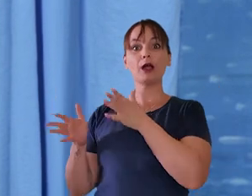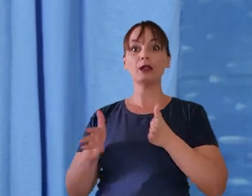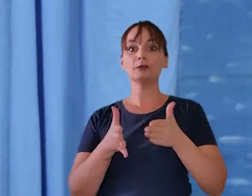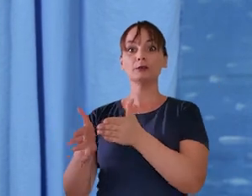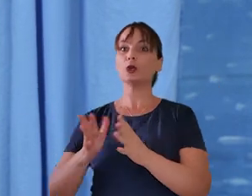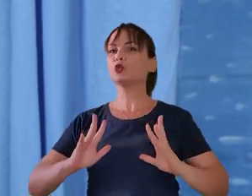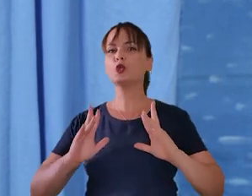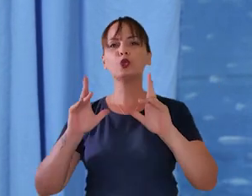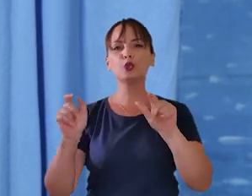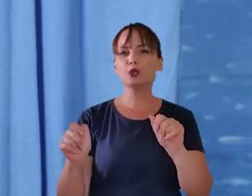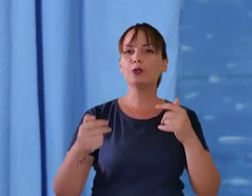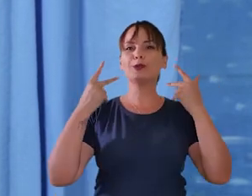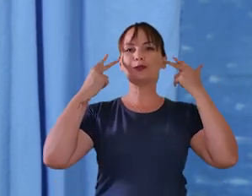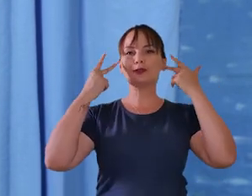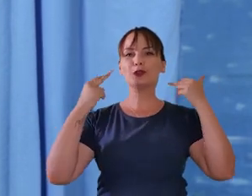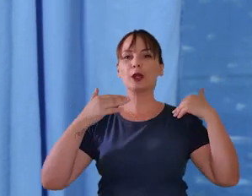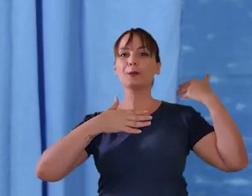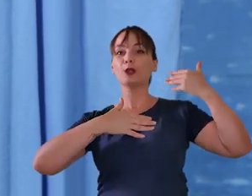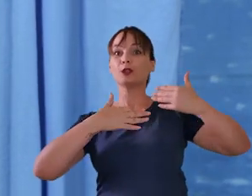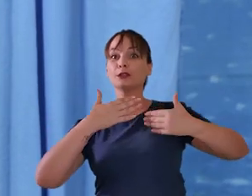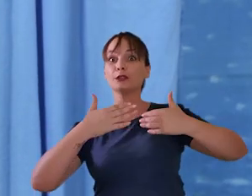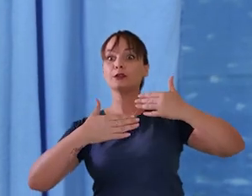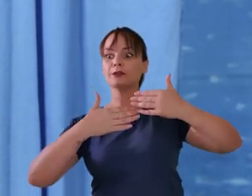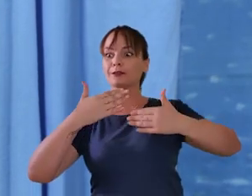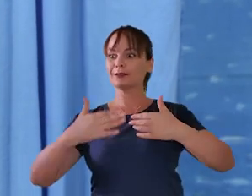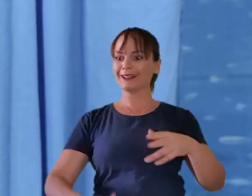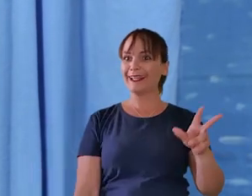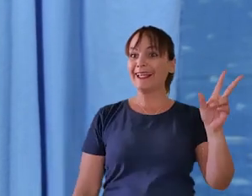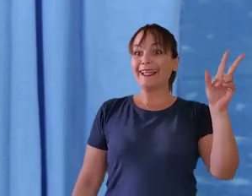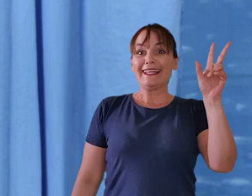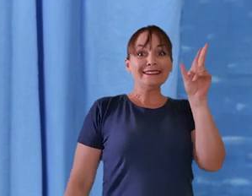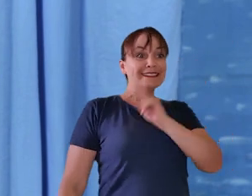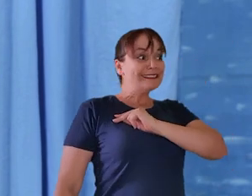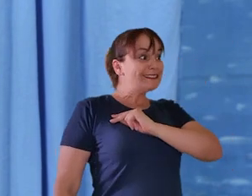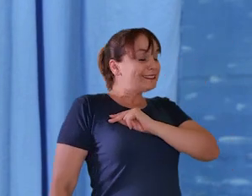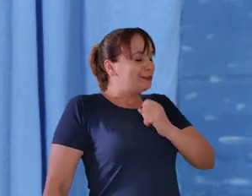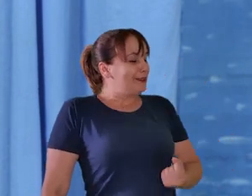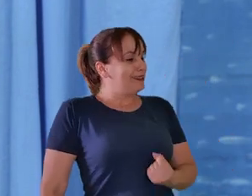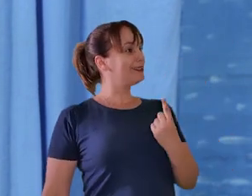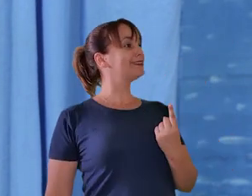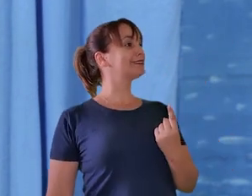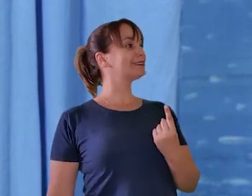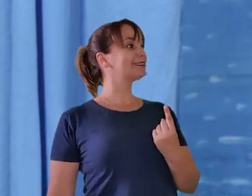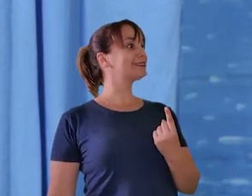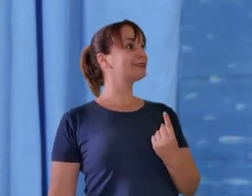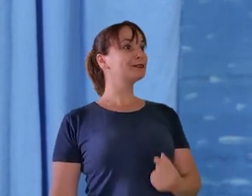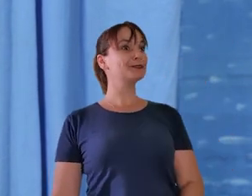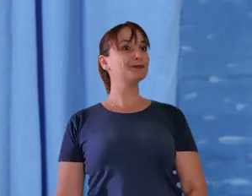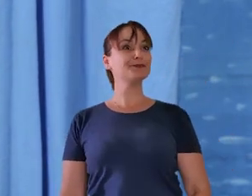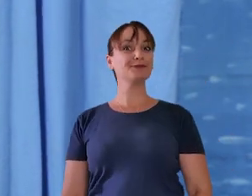Tudo foi voltando ao normal. Nossa! Que incrível!